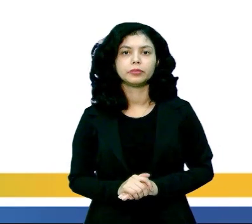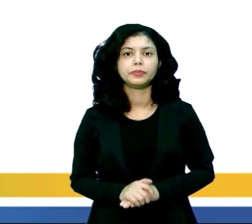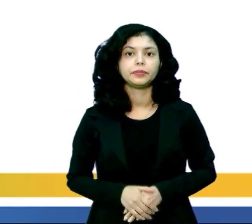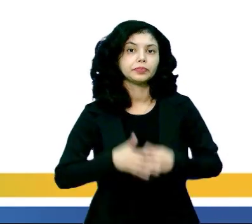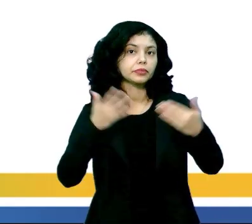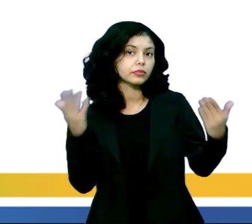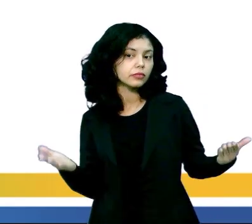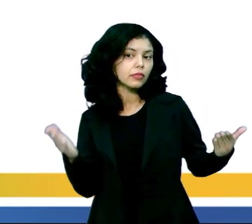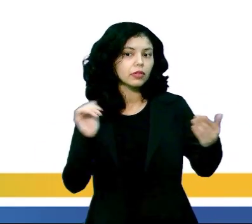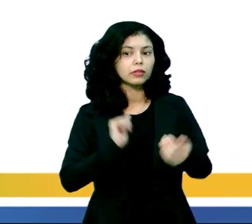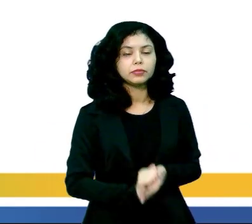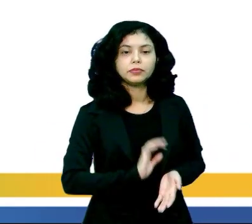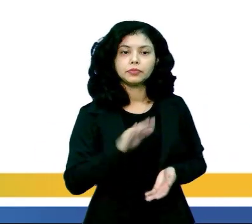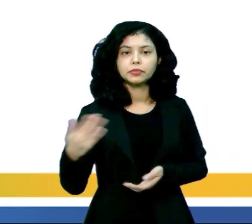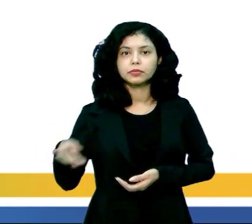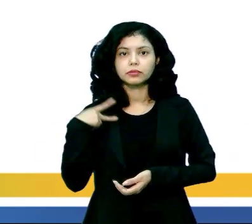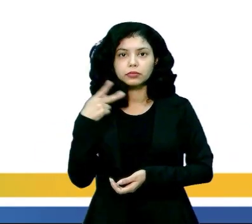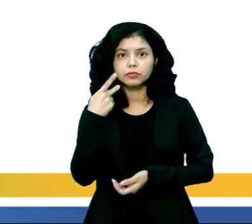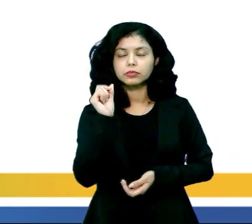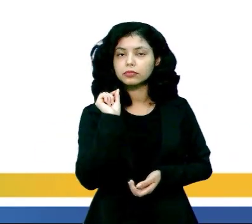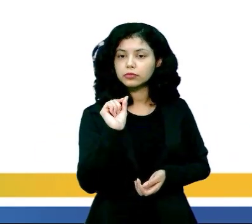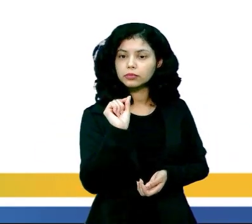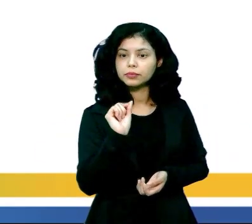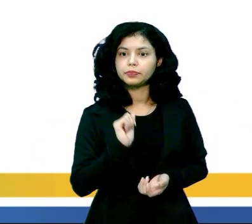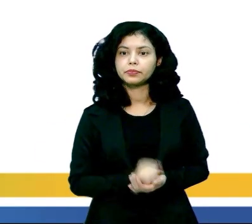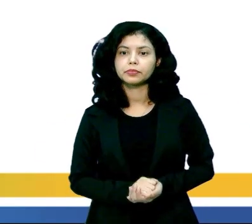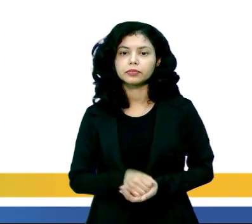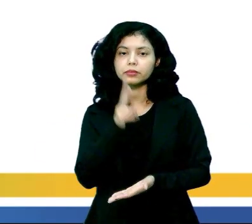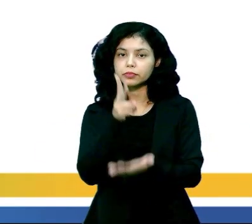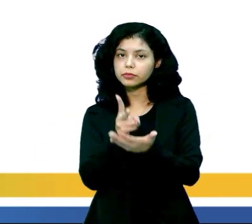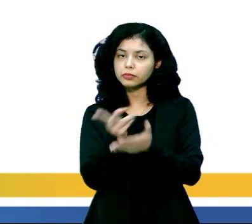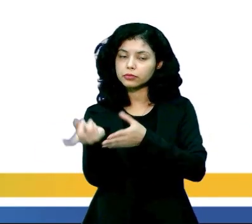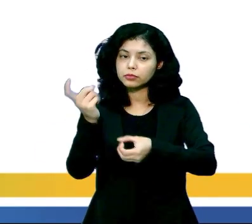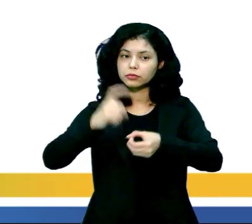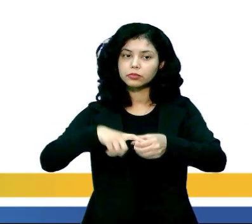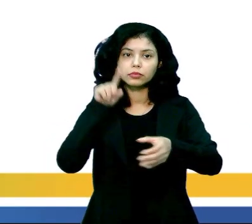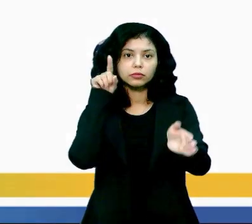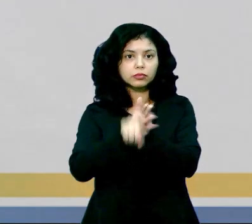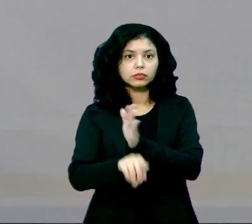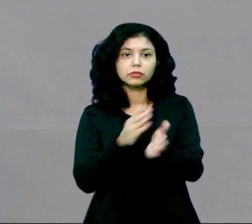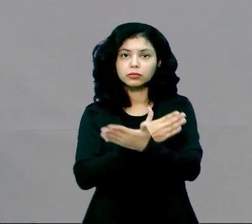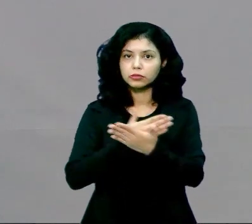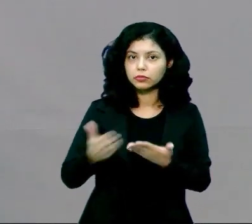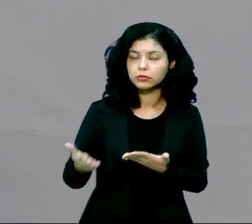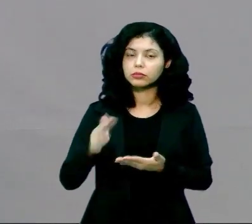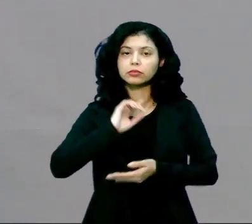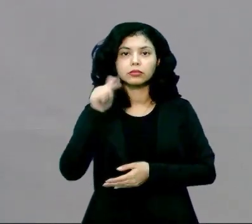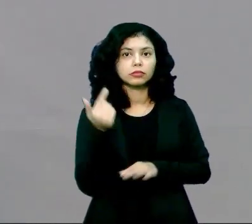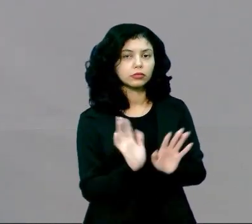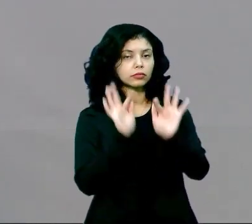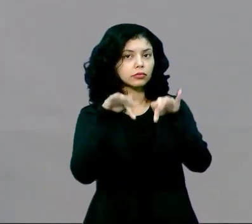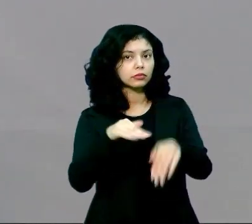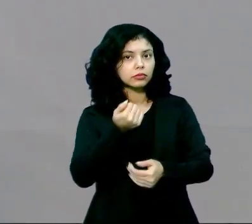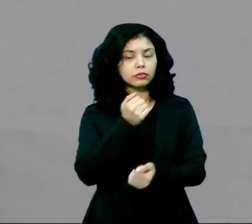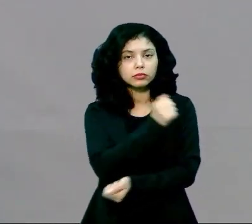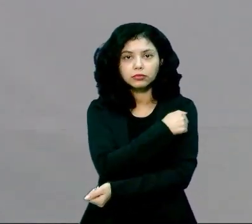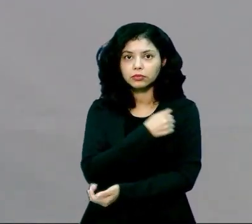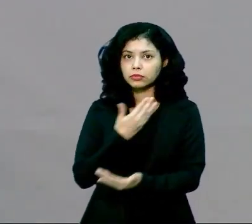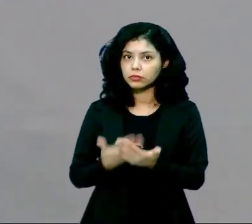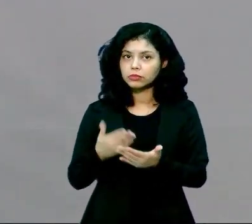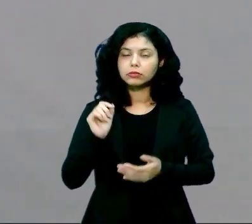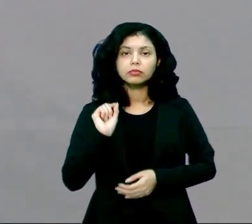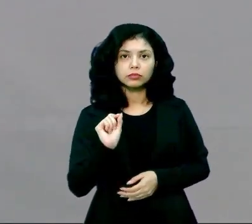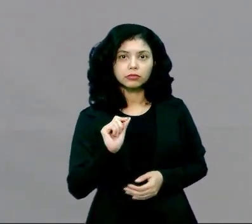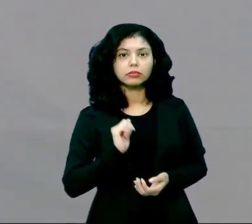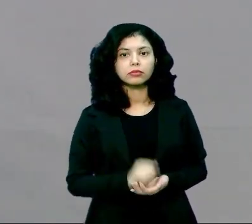Então, galera, né, a gente vai falar, tá? A gente sempre volta à questão, a gente inicia por ela e termina a aula por ela.